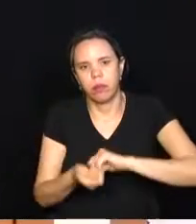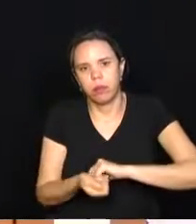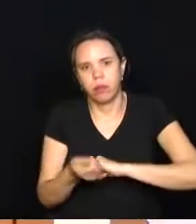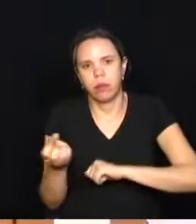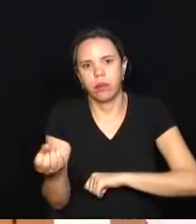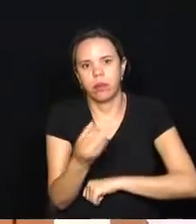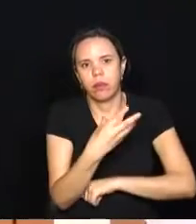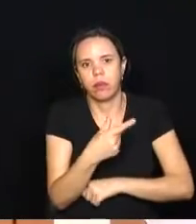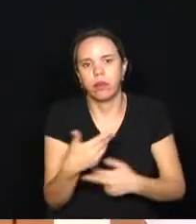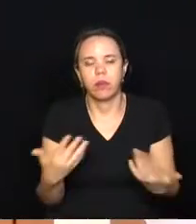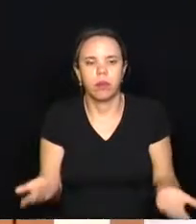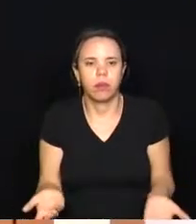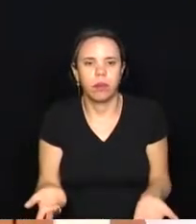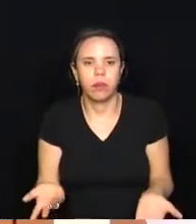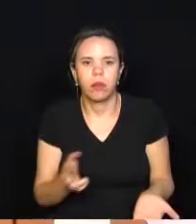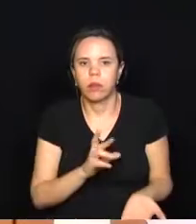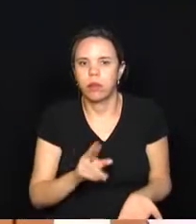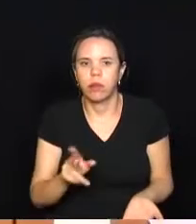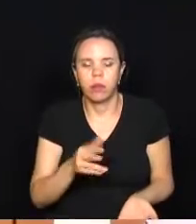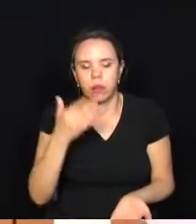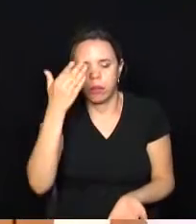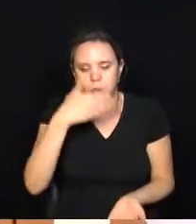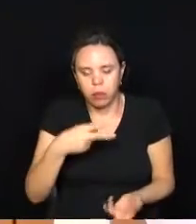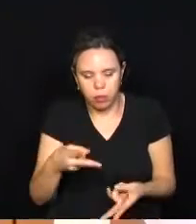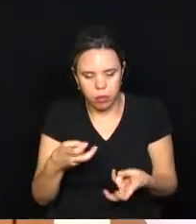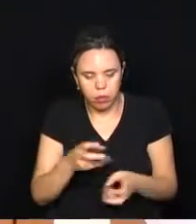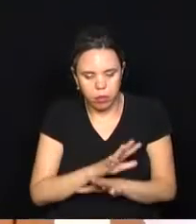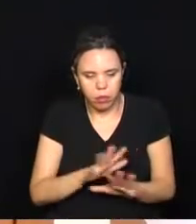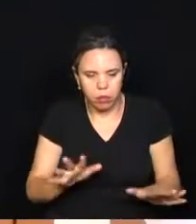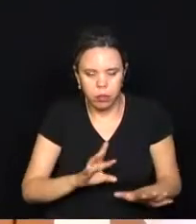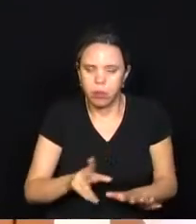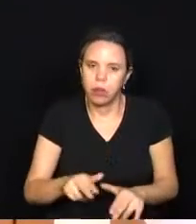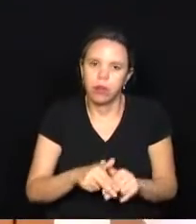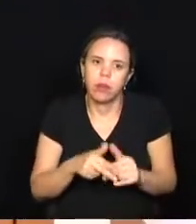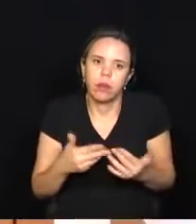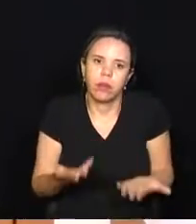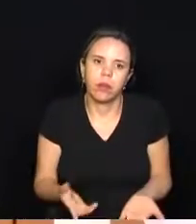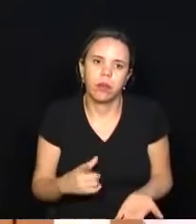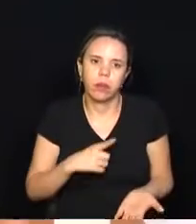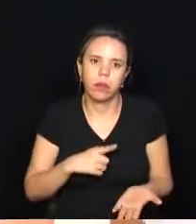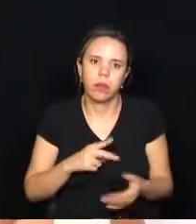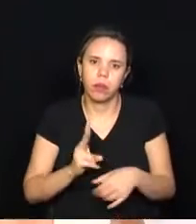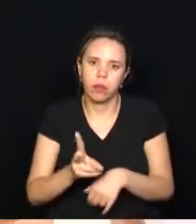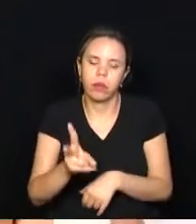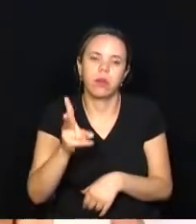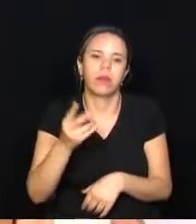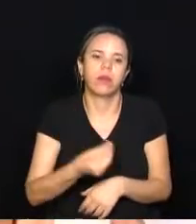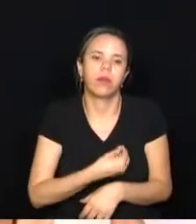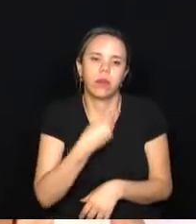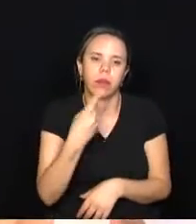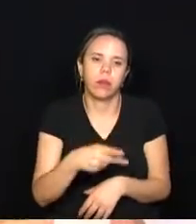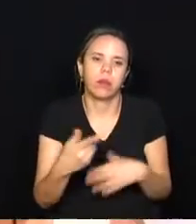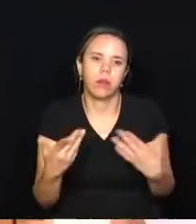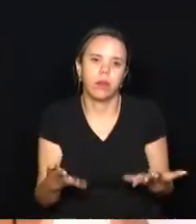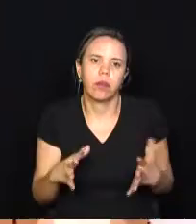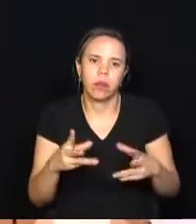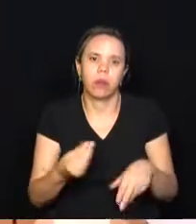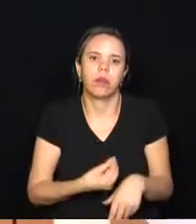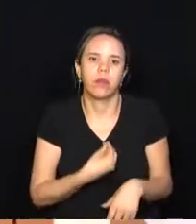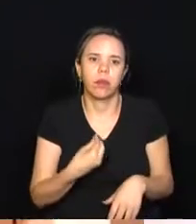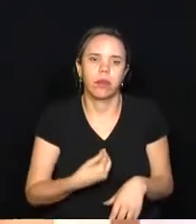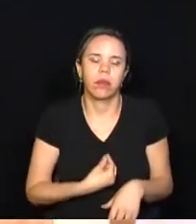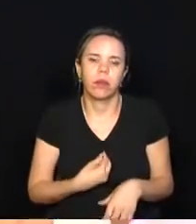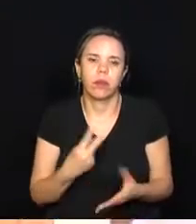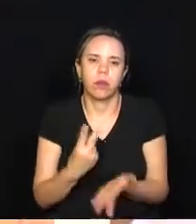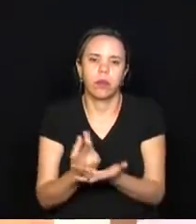novas situações que não são visíveis para você. Não, não é por aí. Você tem que dar continuidade, né, para a tua vida da